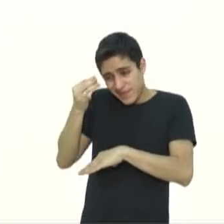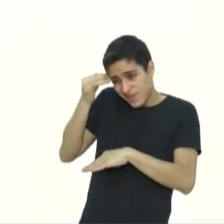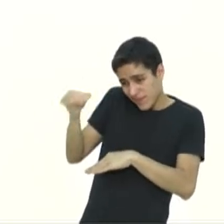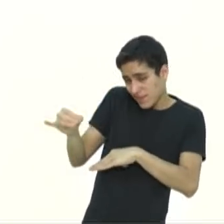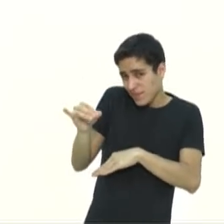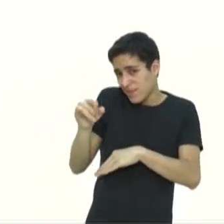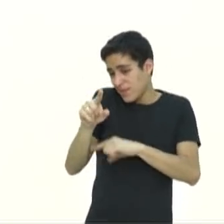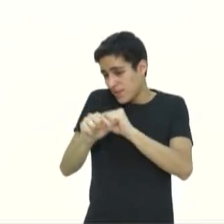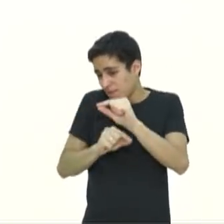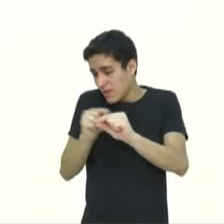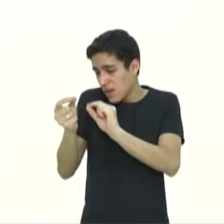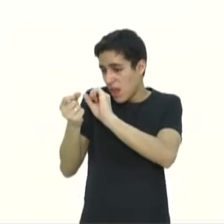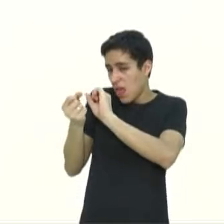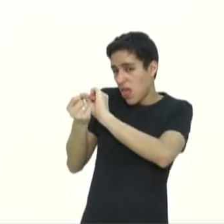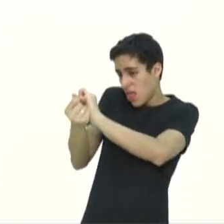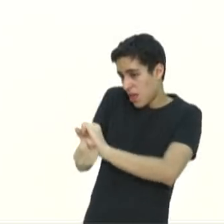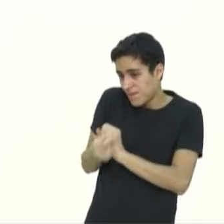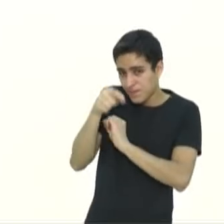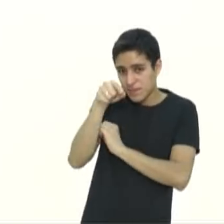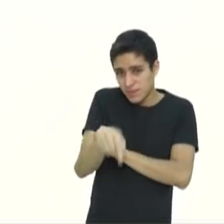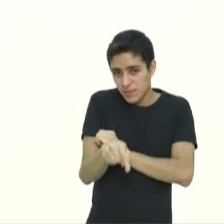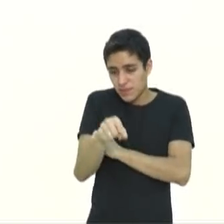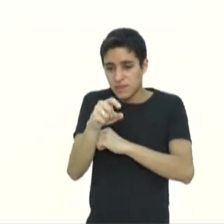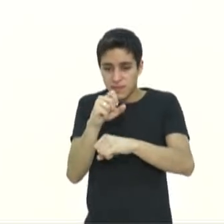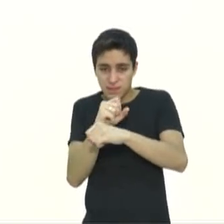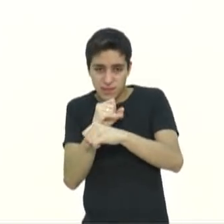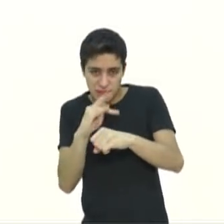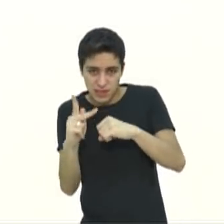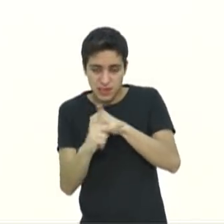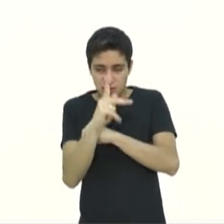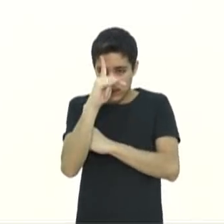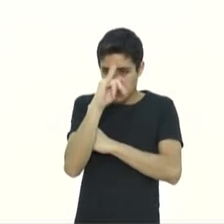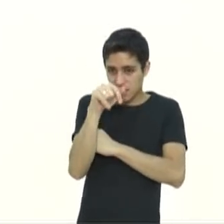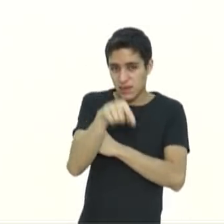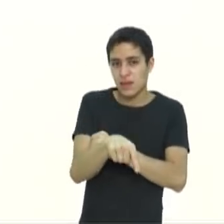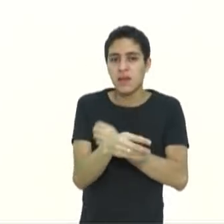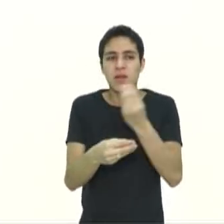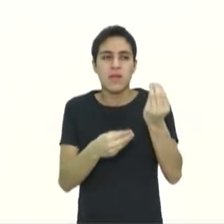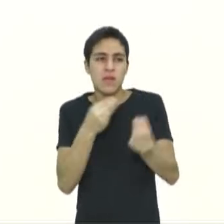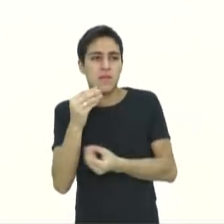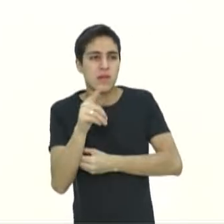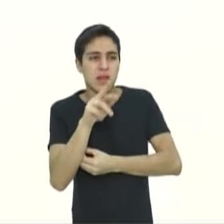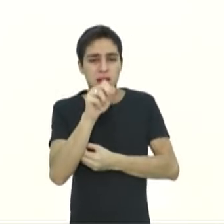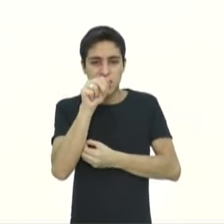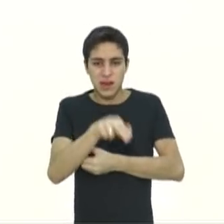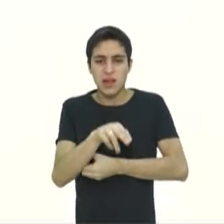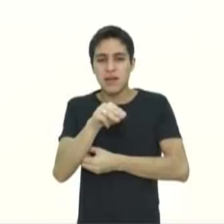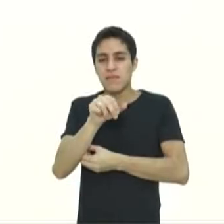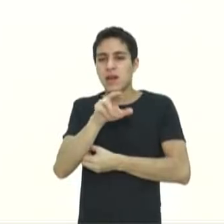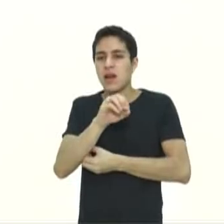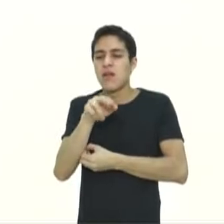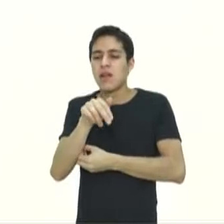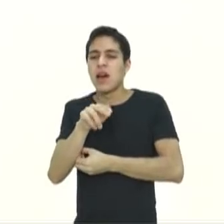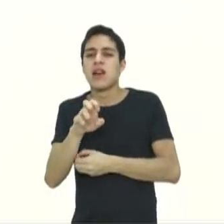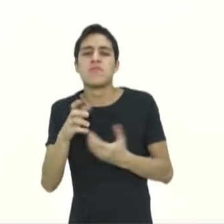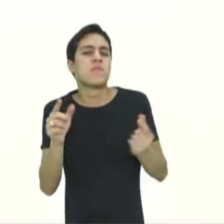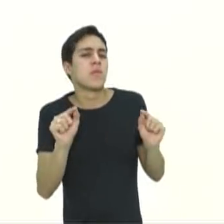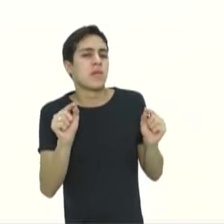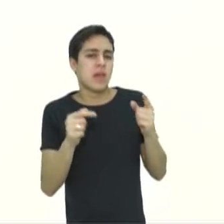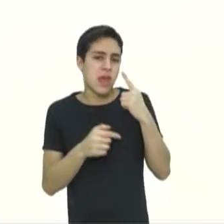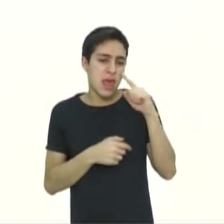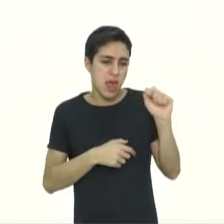francesa de São Domingos foi a Grand Marronnage, que eram A. Comunidades de